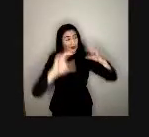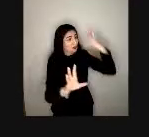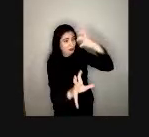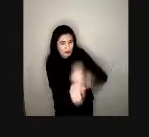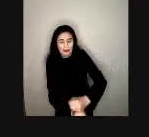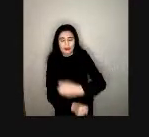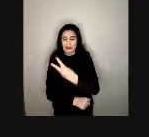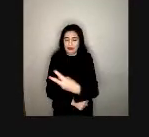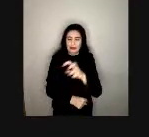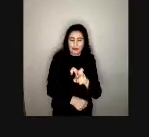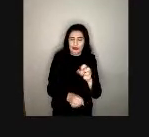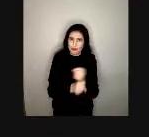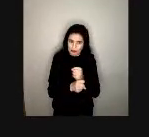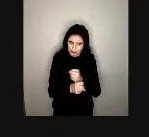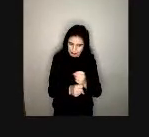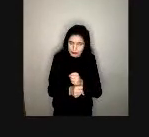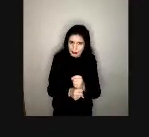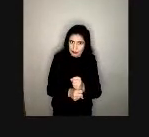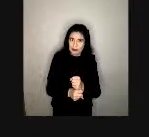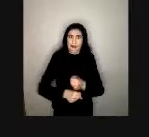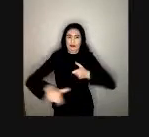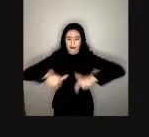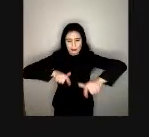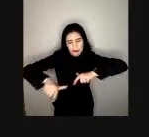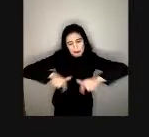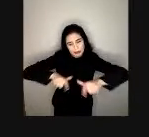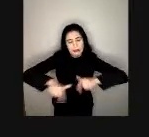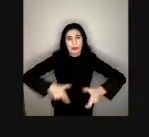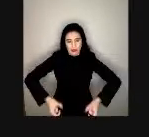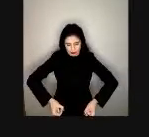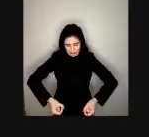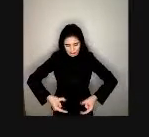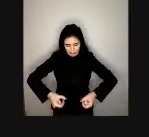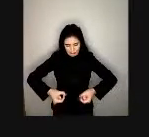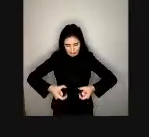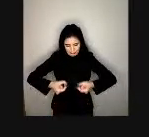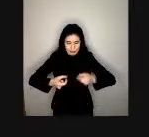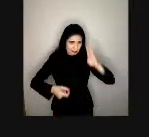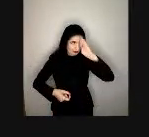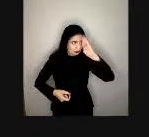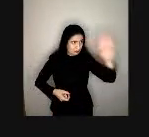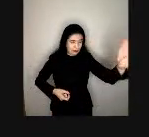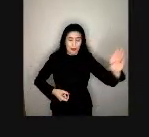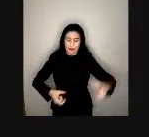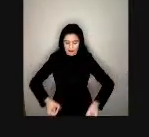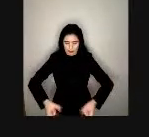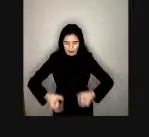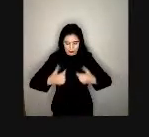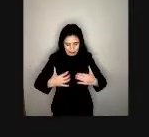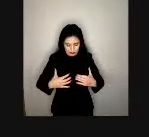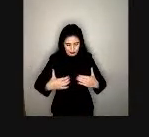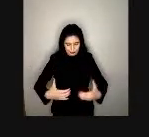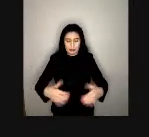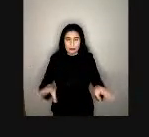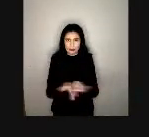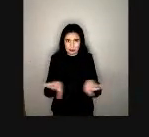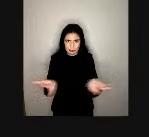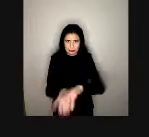de trabalho na parte de oncologia e principalmente com câncer de mama e câncer ginecológico.